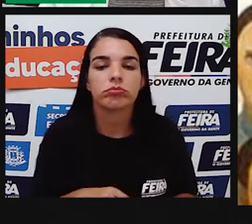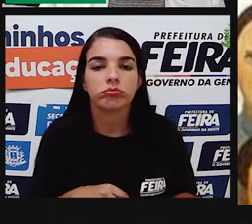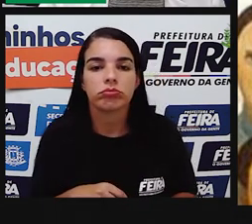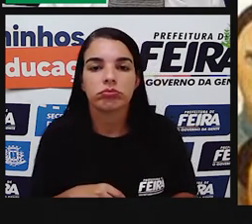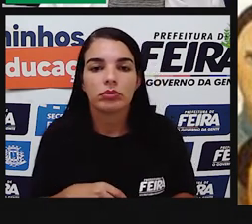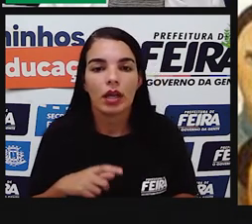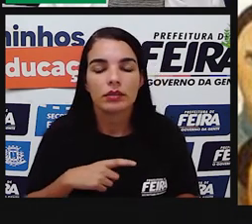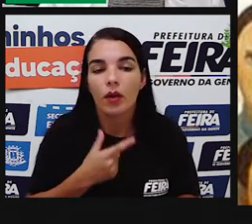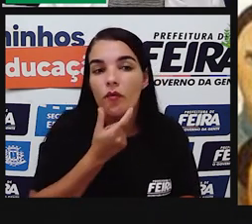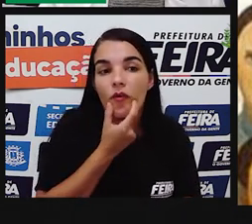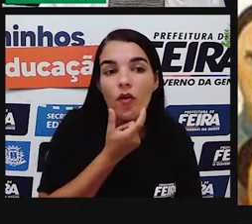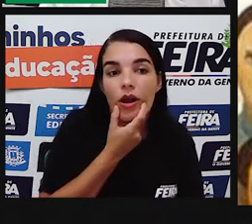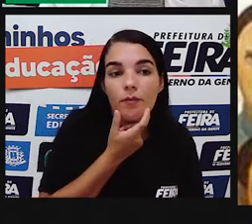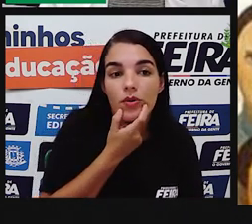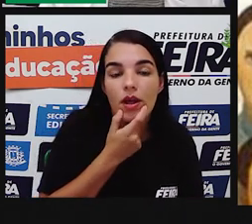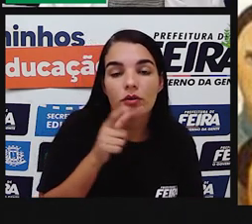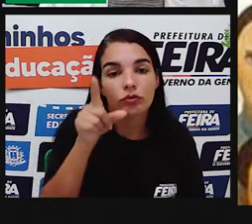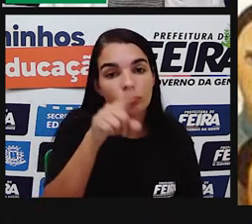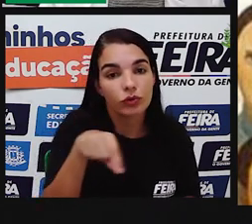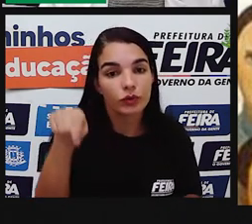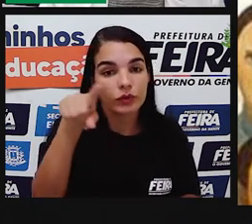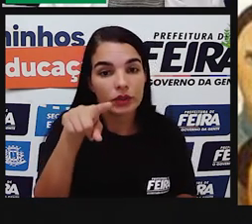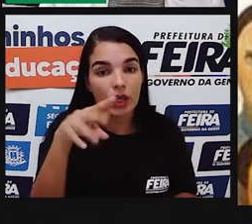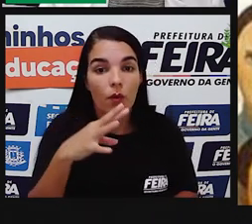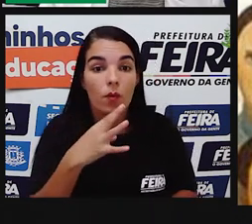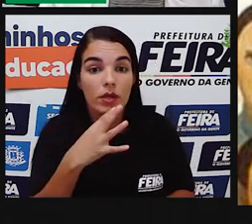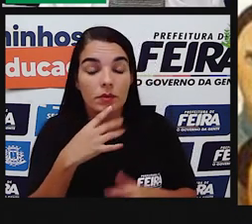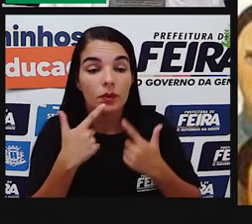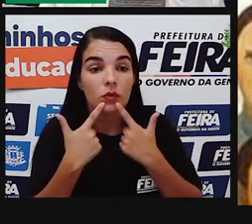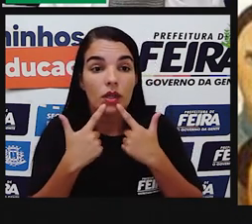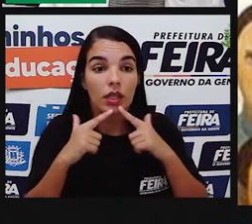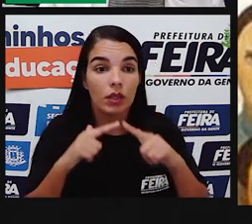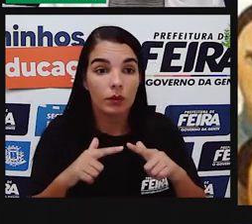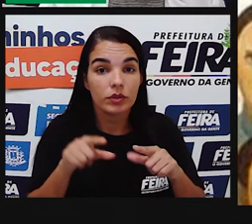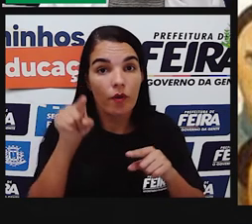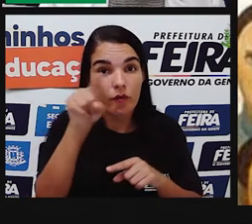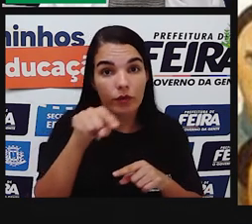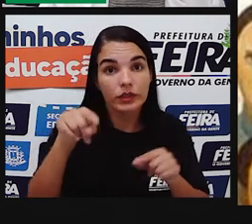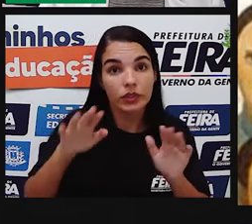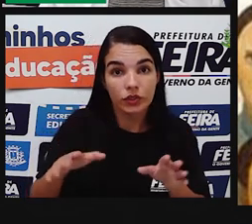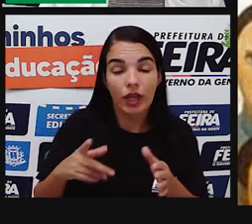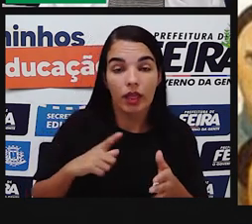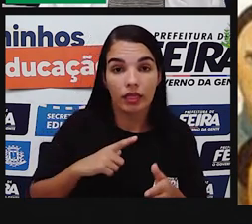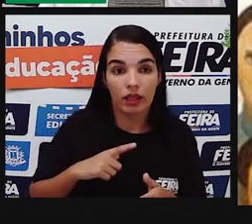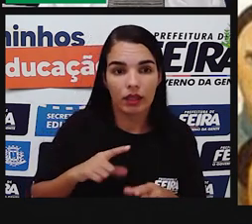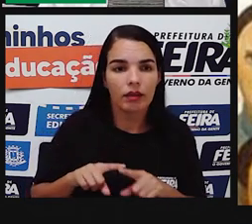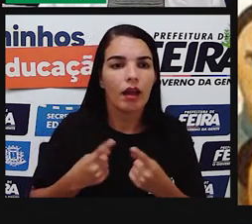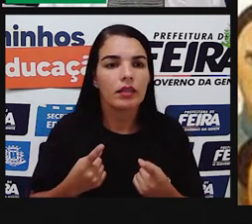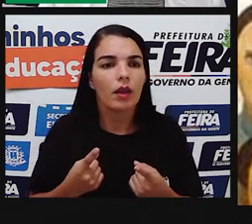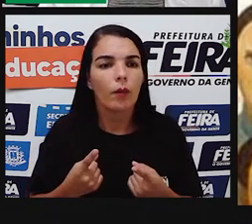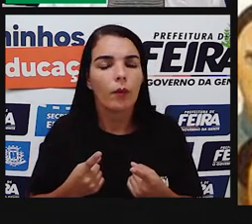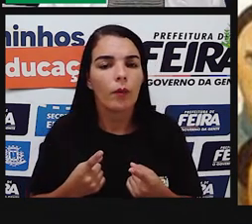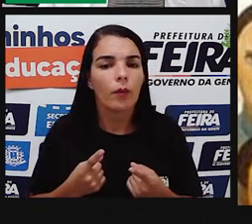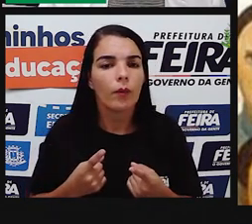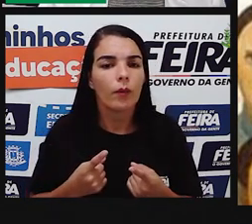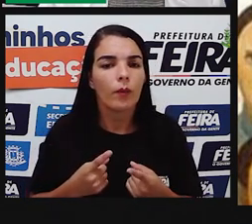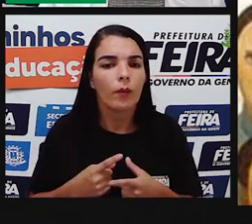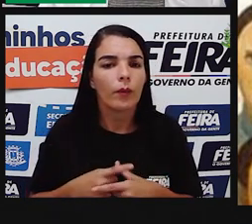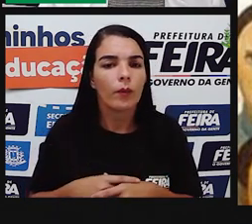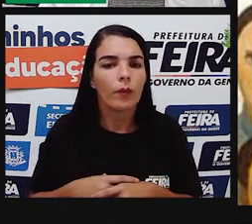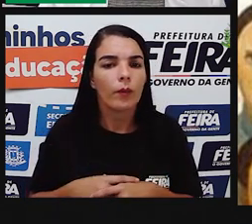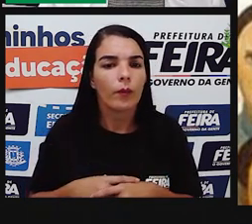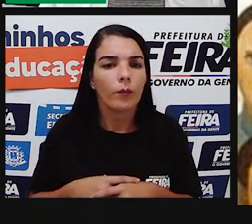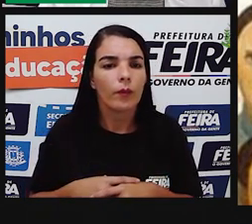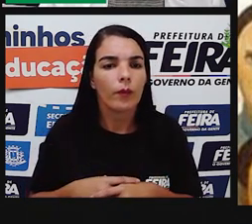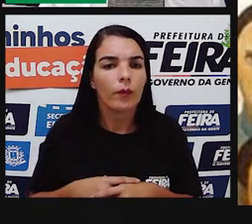ao vocabulário de vocês, ao conhecimento linguístico que vocês já têm. Então, com aquelas